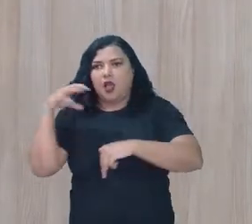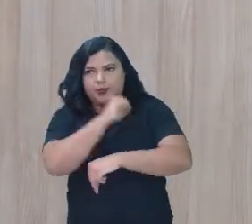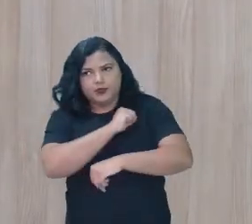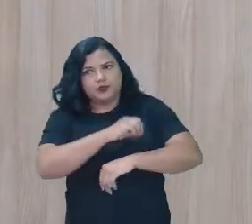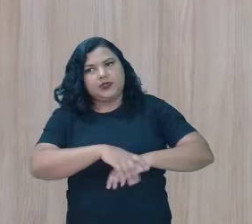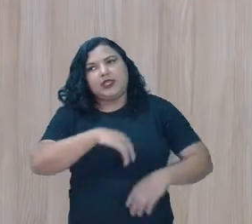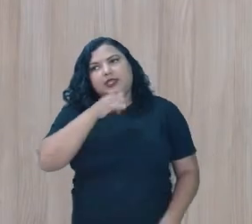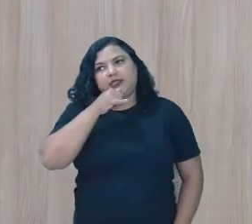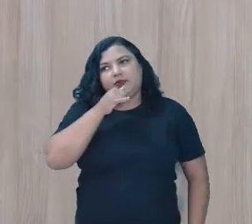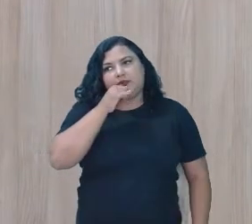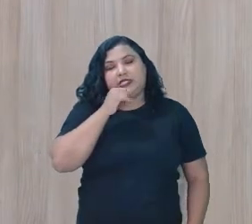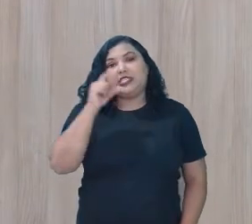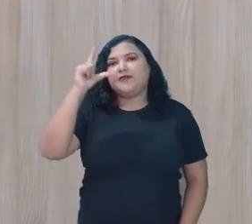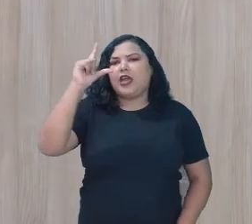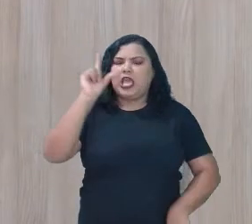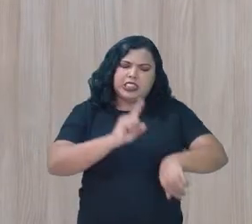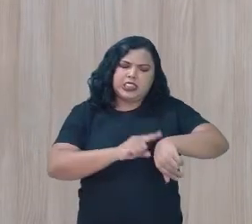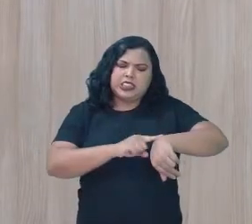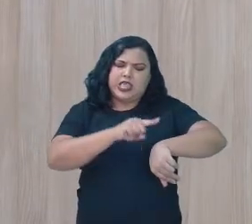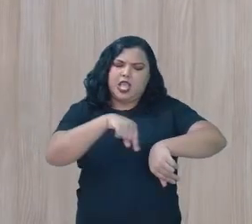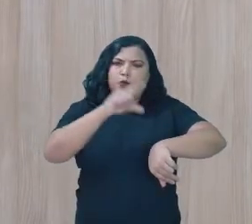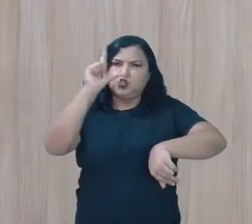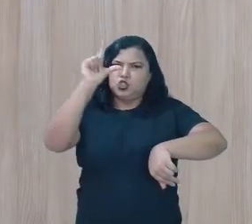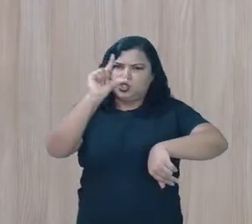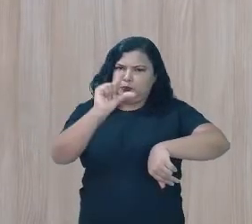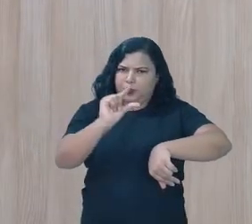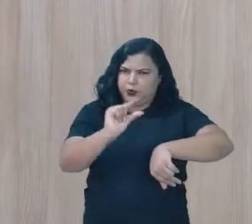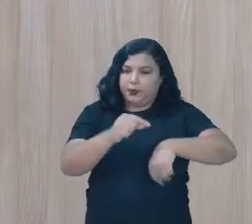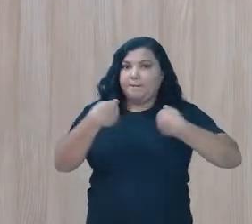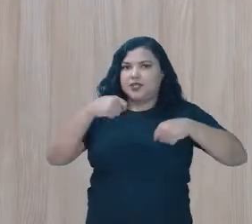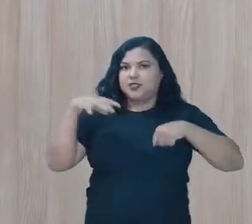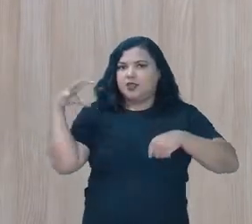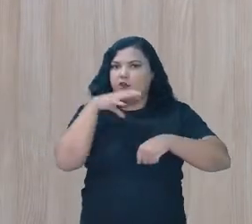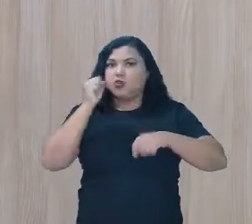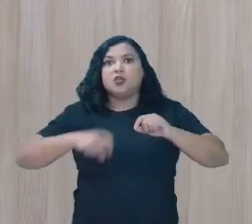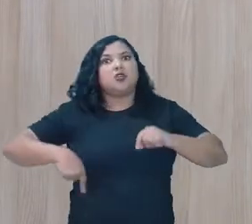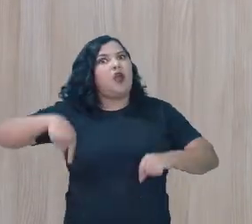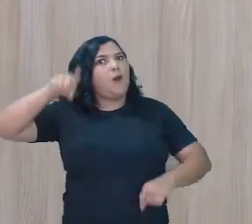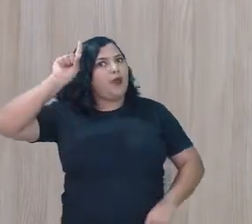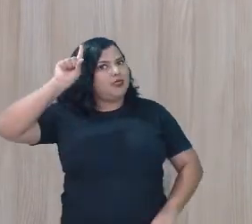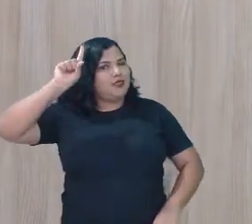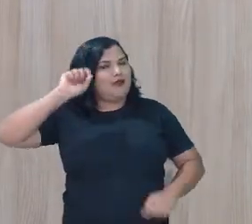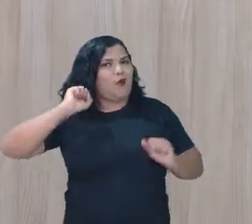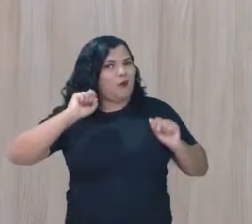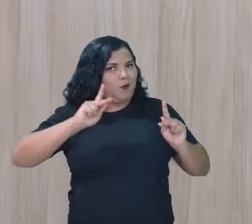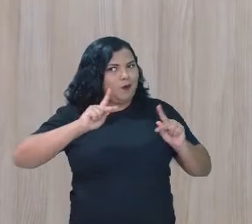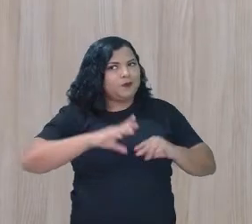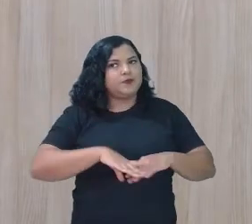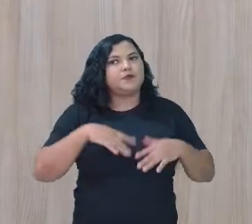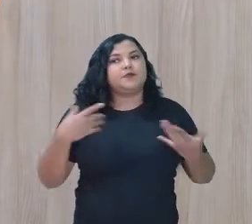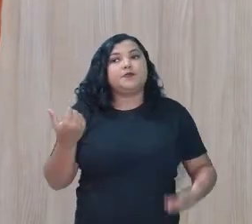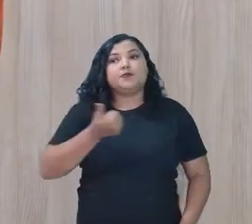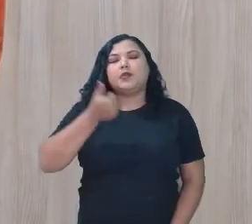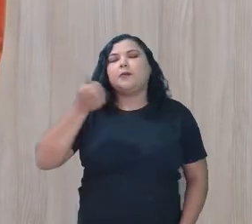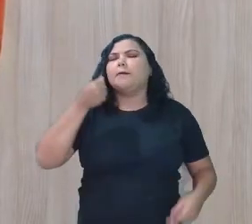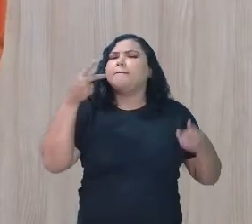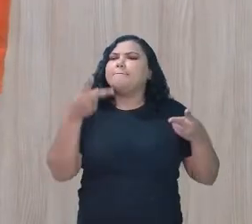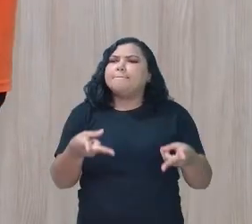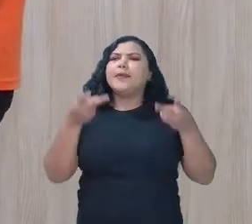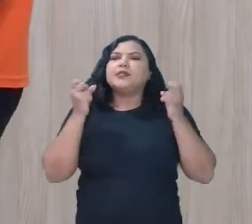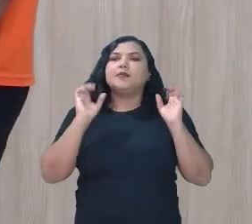certo? Se eu vou diminuir o tempo, eu preciso aumentar a velocidade, certo? Então, primeiro a gente